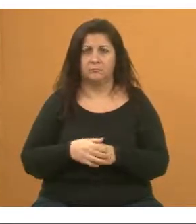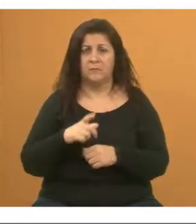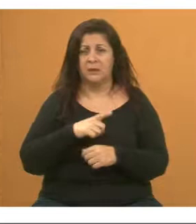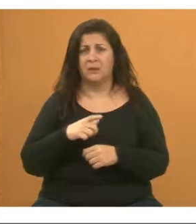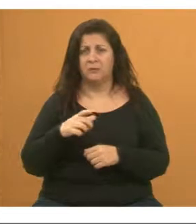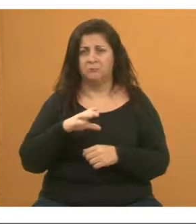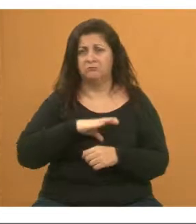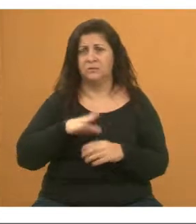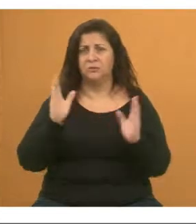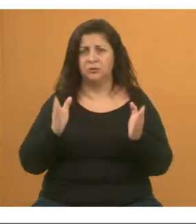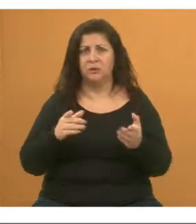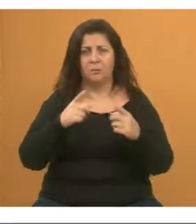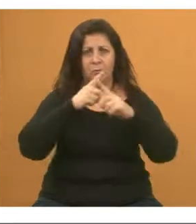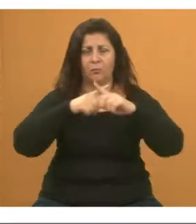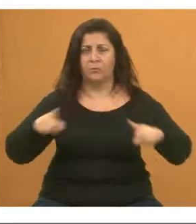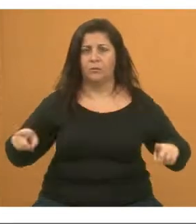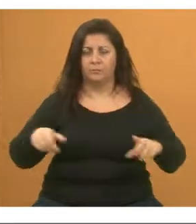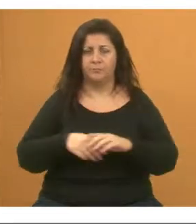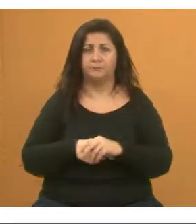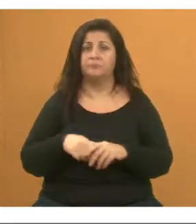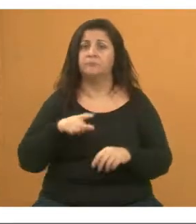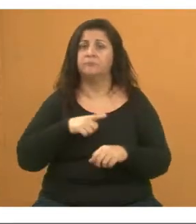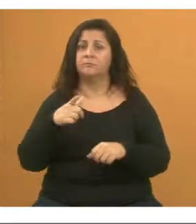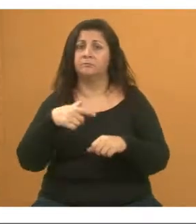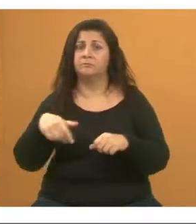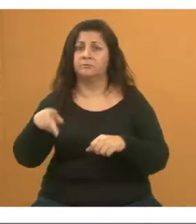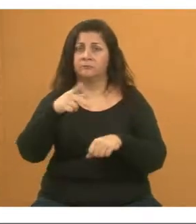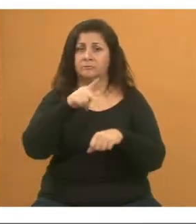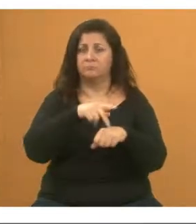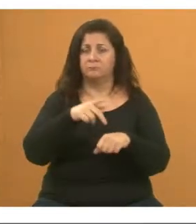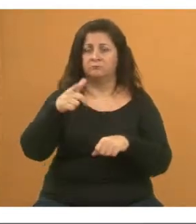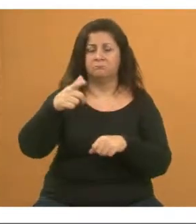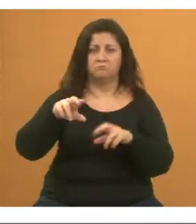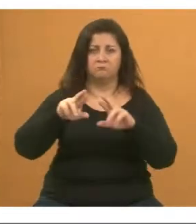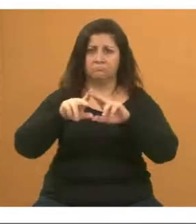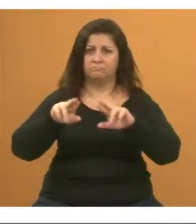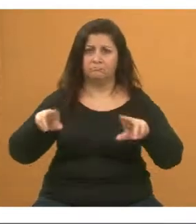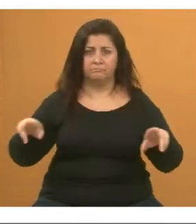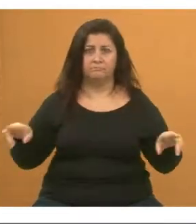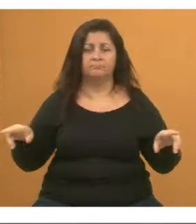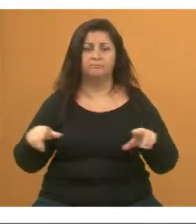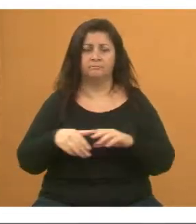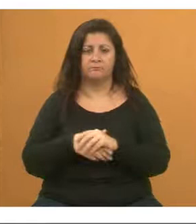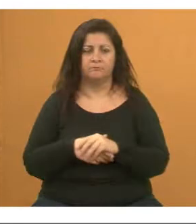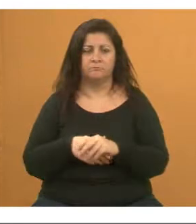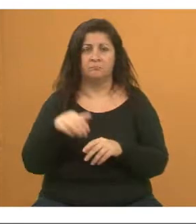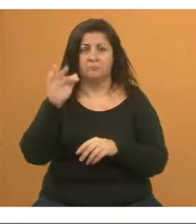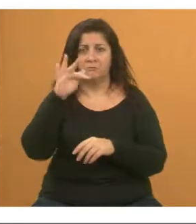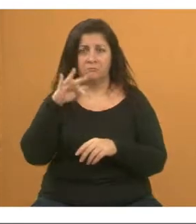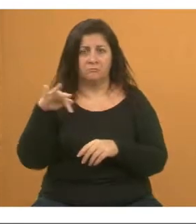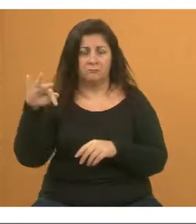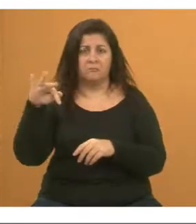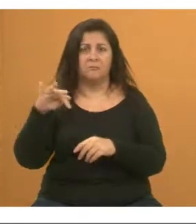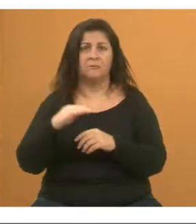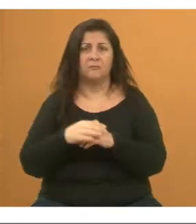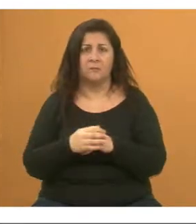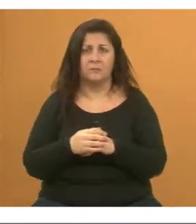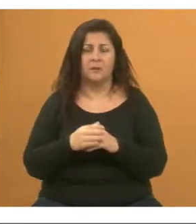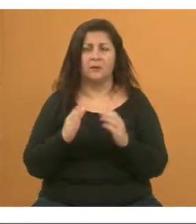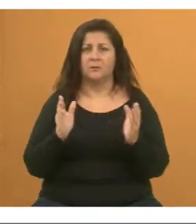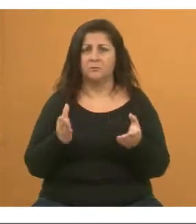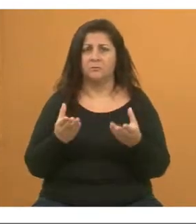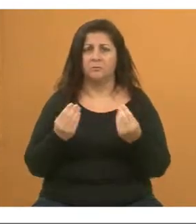plástico. Em alguns países, como a Índia, Bélgica, Costa Rica, França, Grenada,